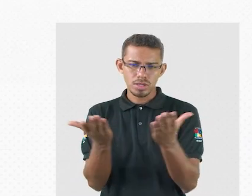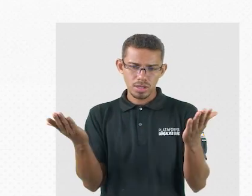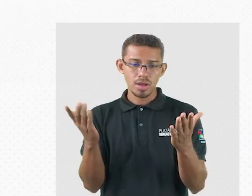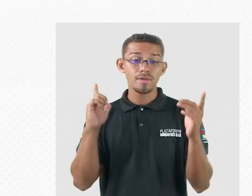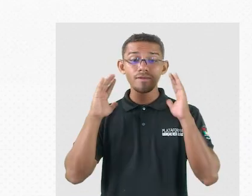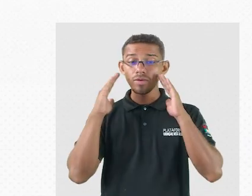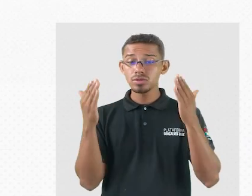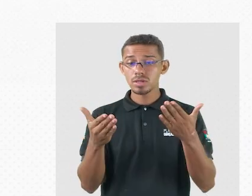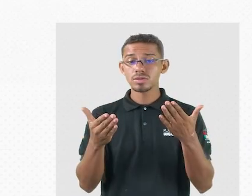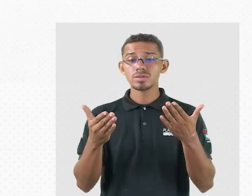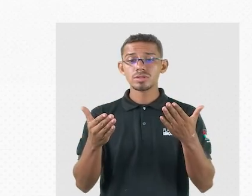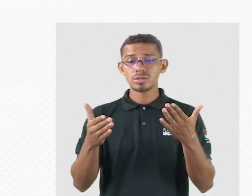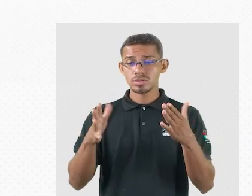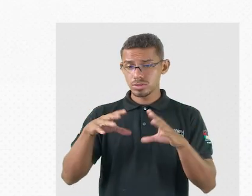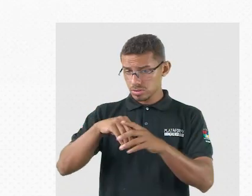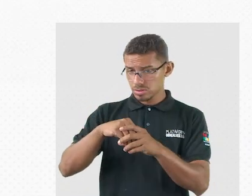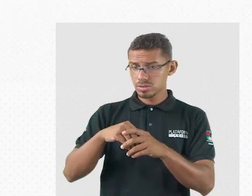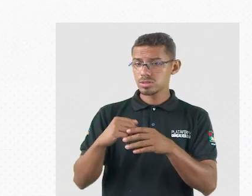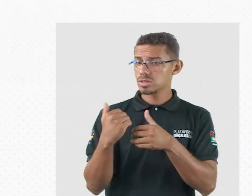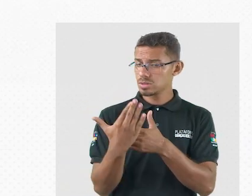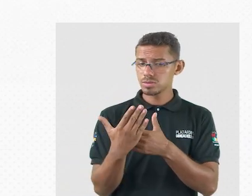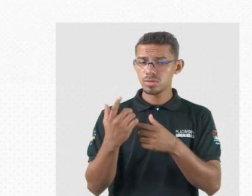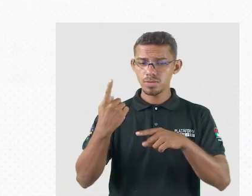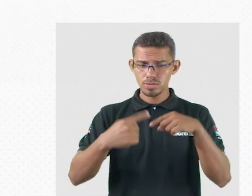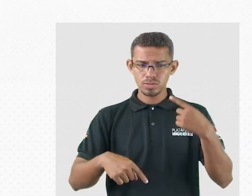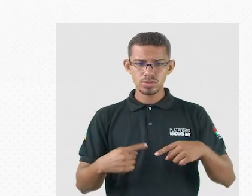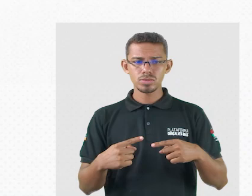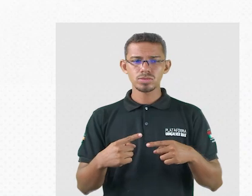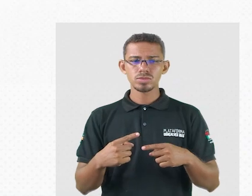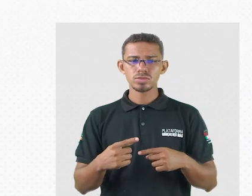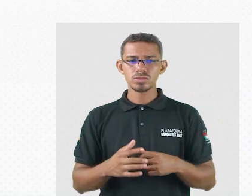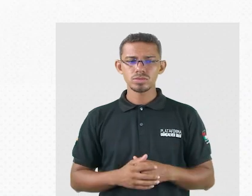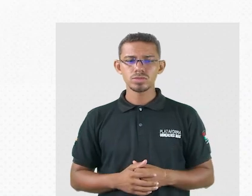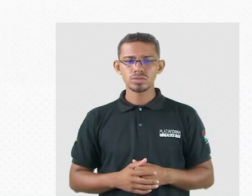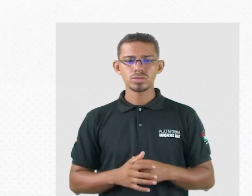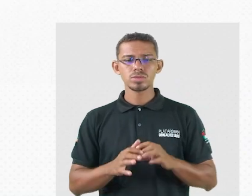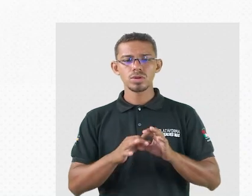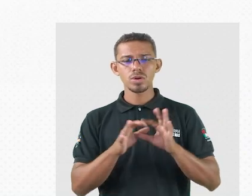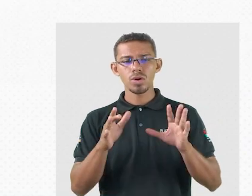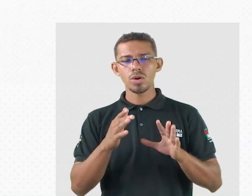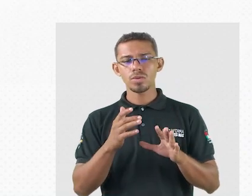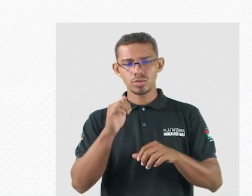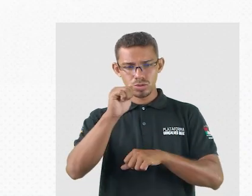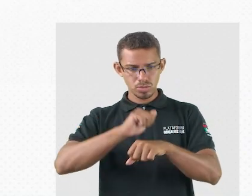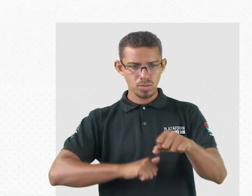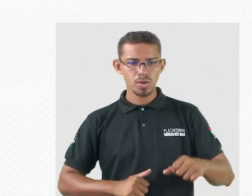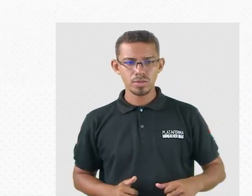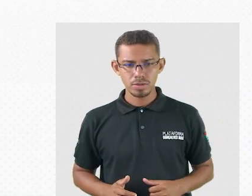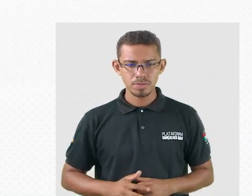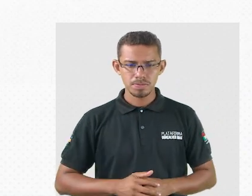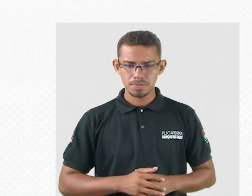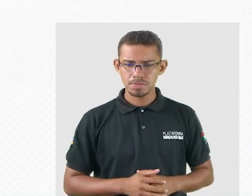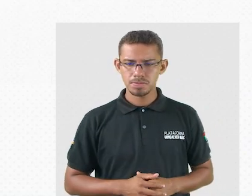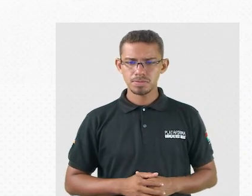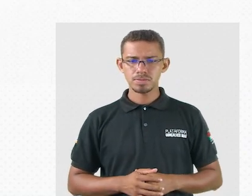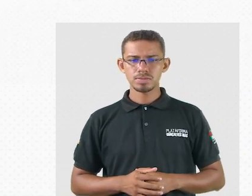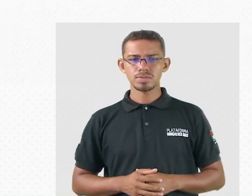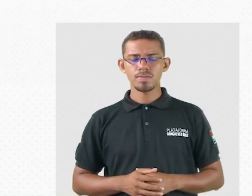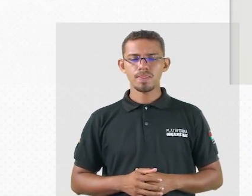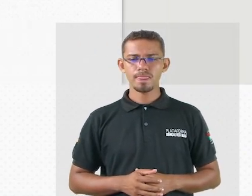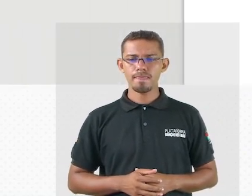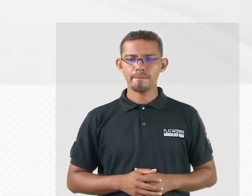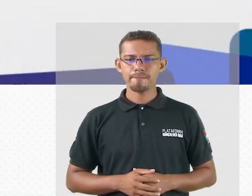para o mercado interno e exclusão de políticas dos livres pobres, ok?